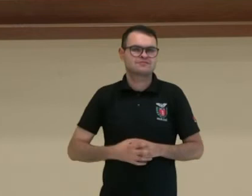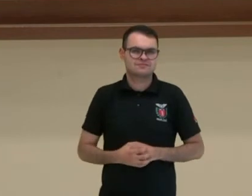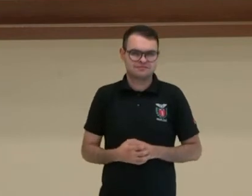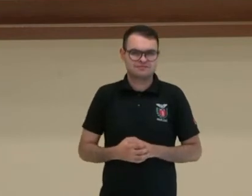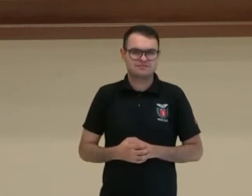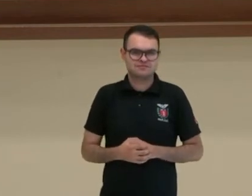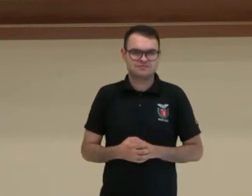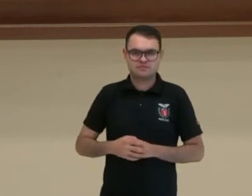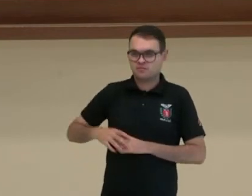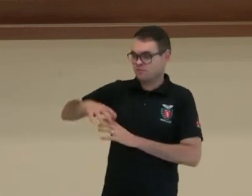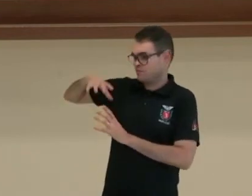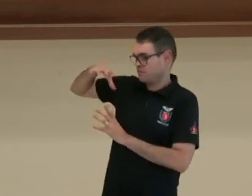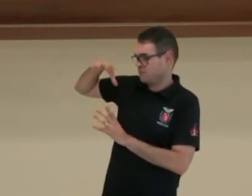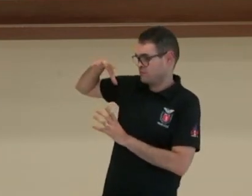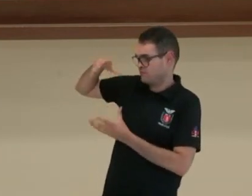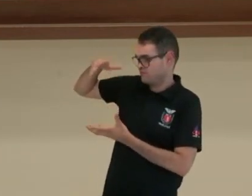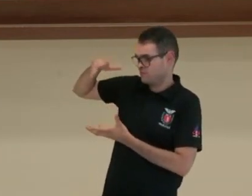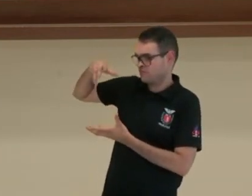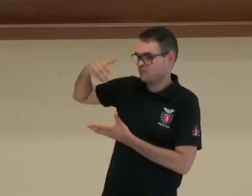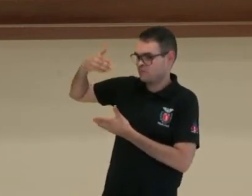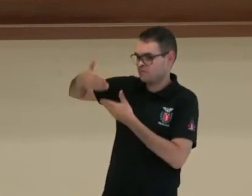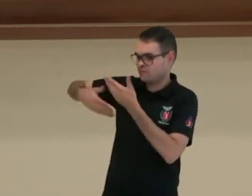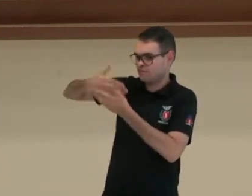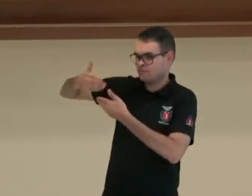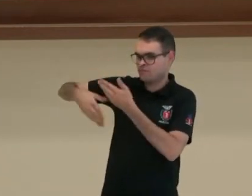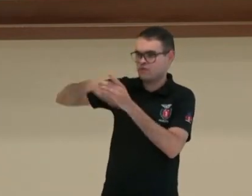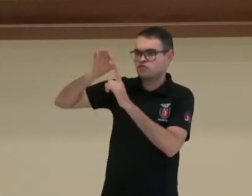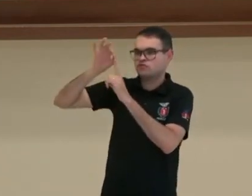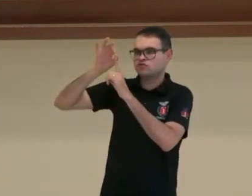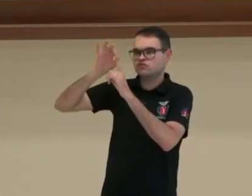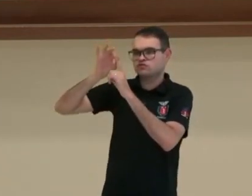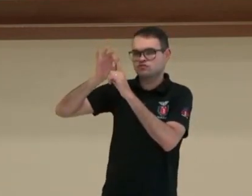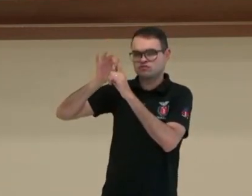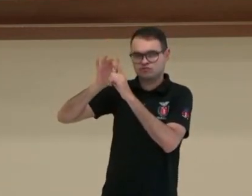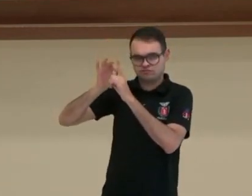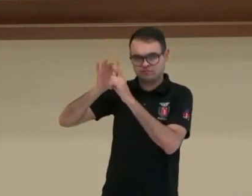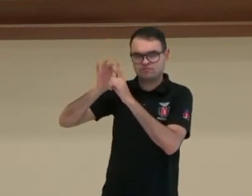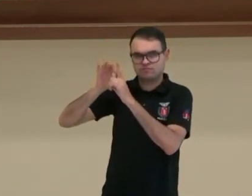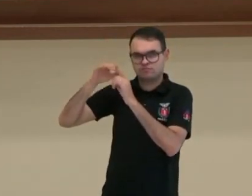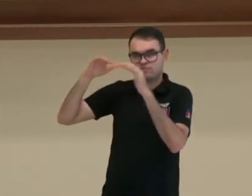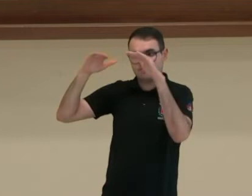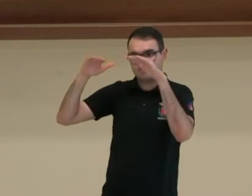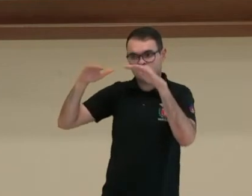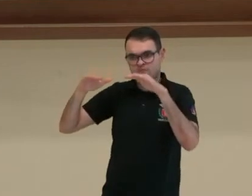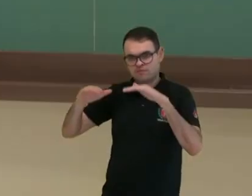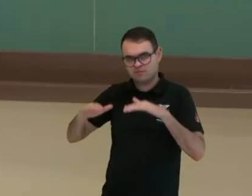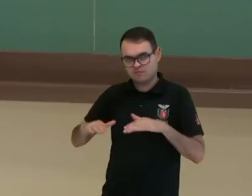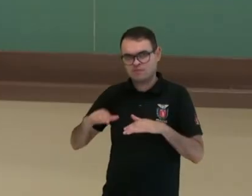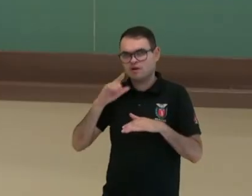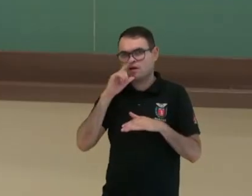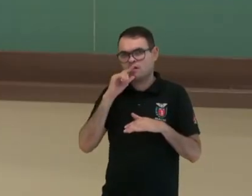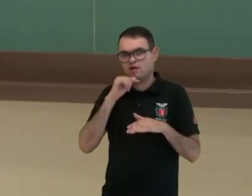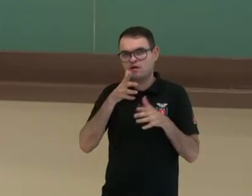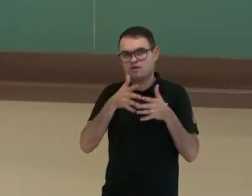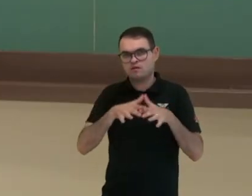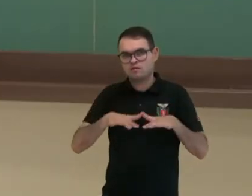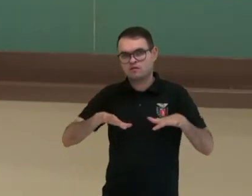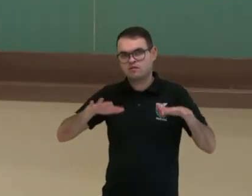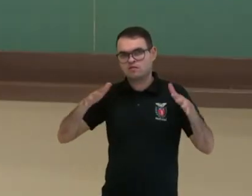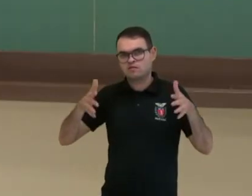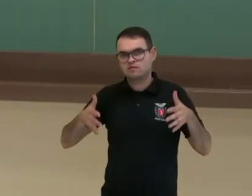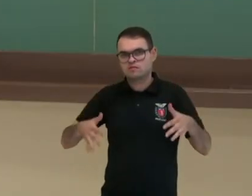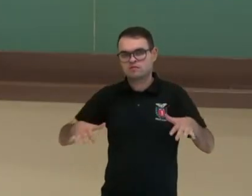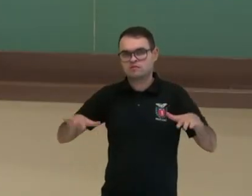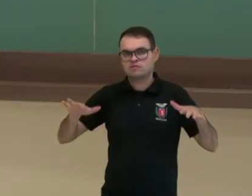o planeta foi ficando com a temperatura um pouco menor, a água que estava na atmosfera